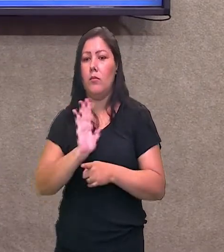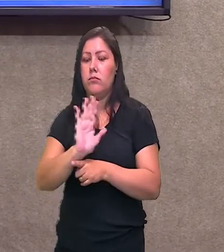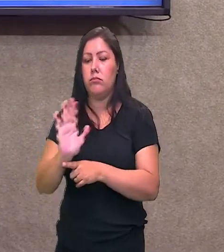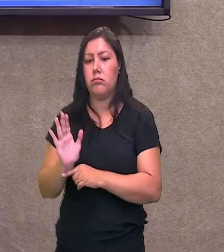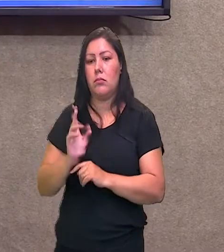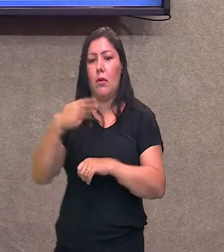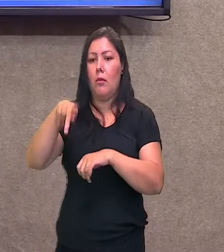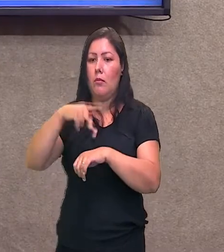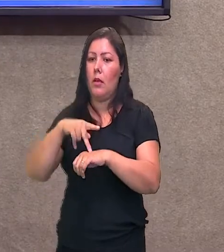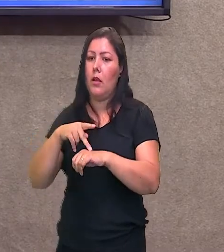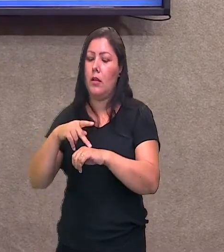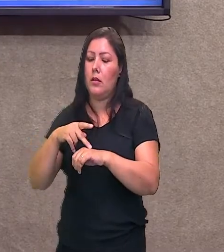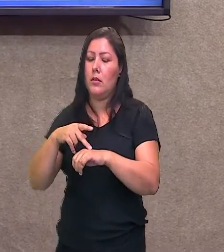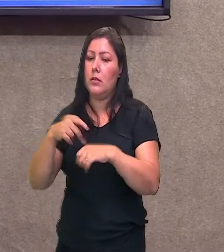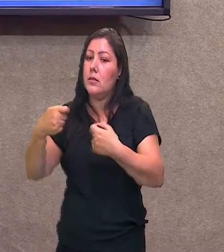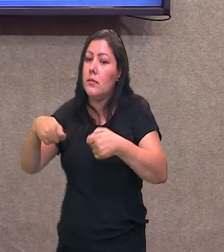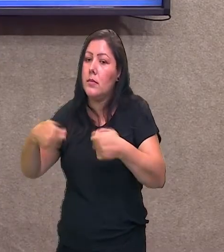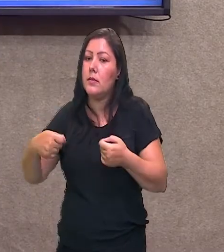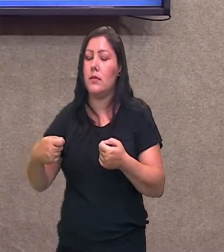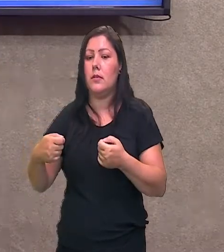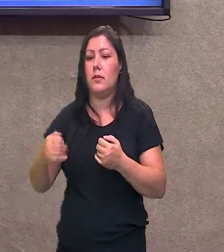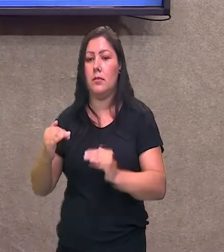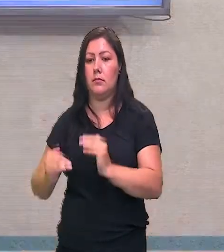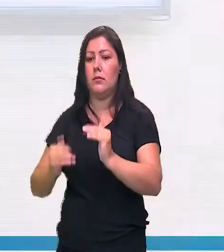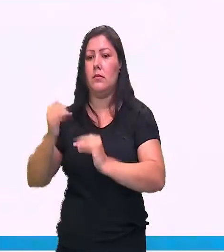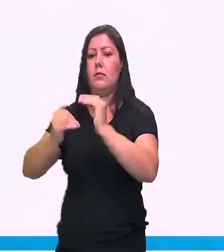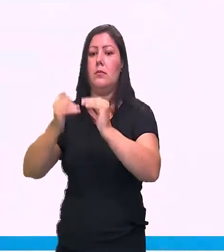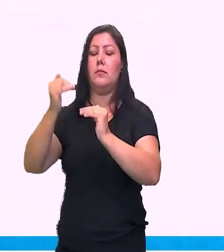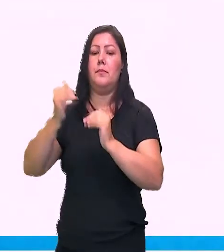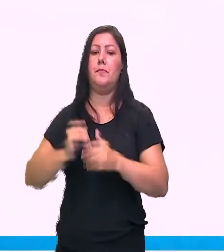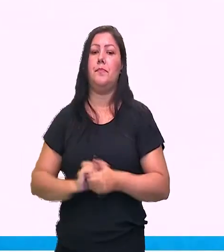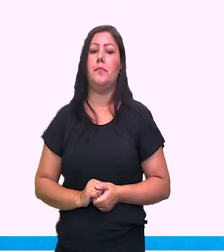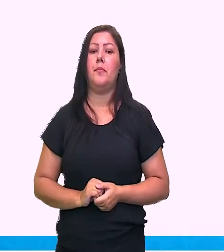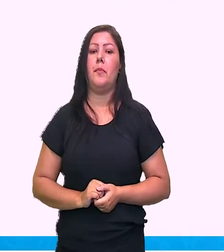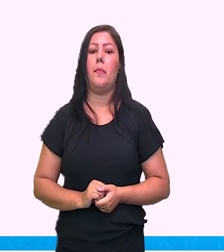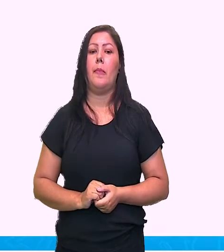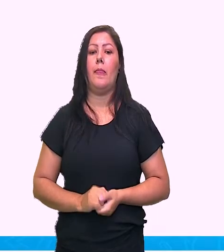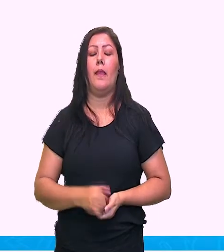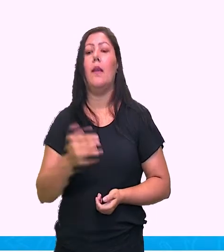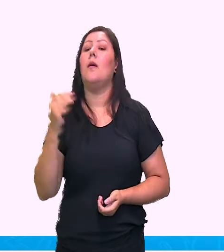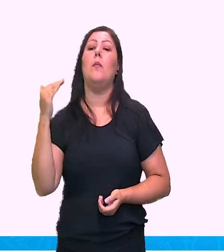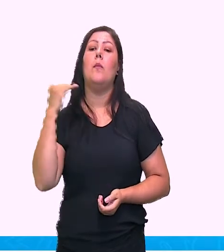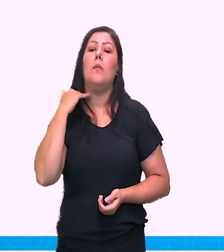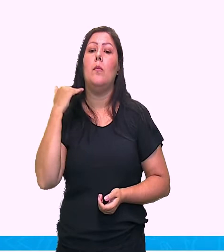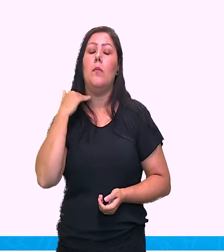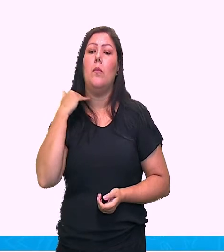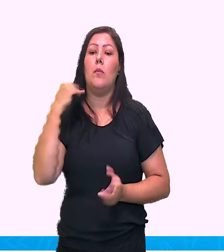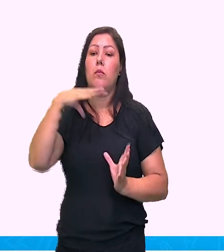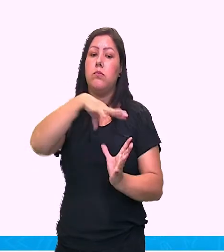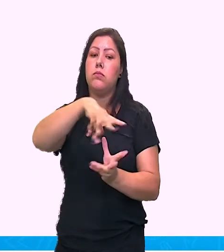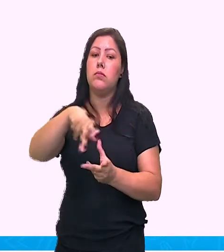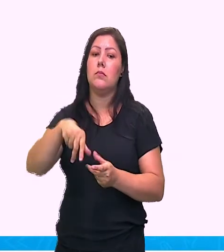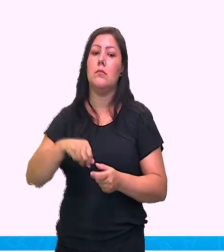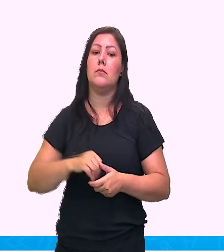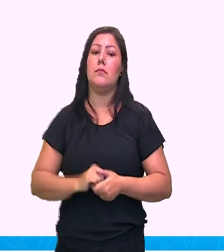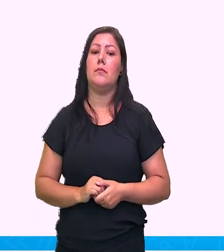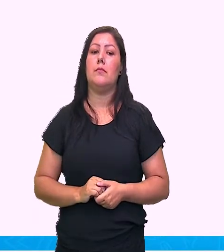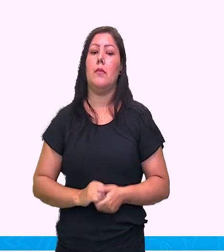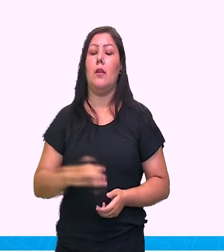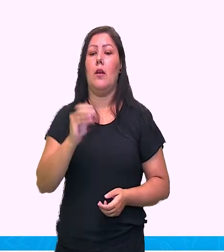alguma necessidade. O Banco Mundial e